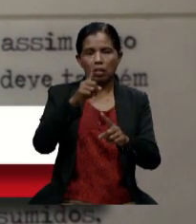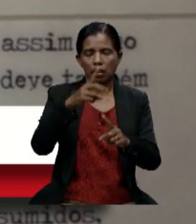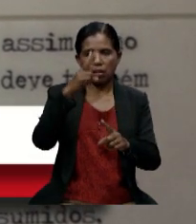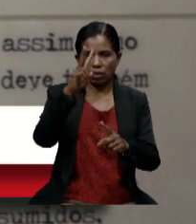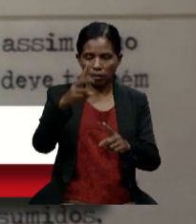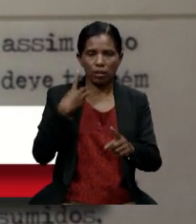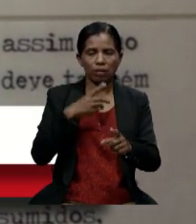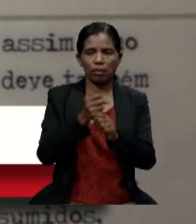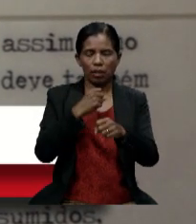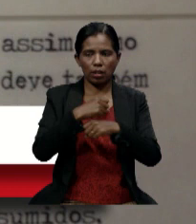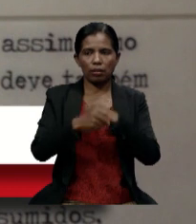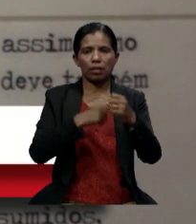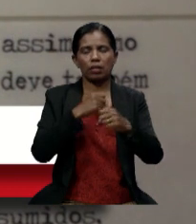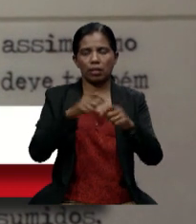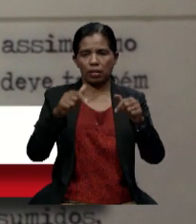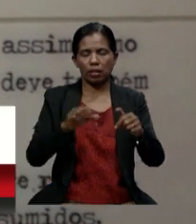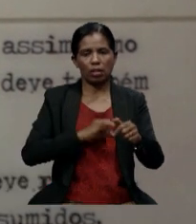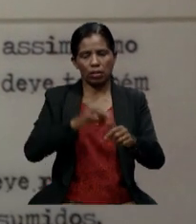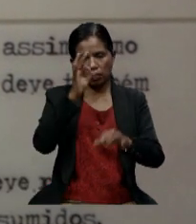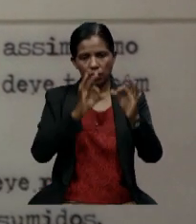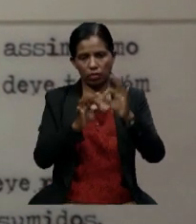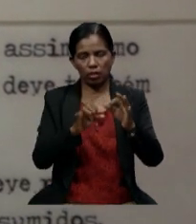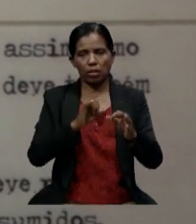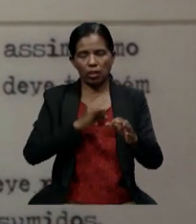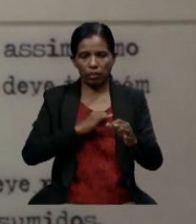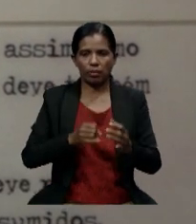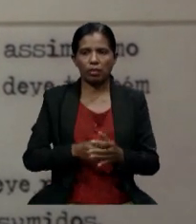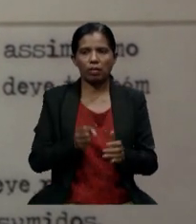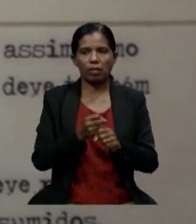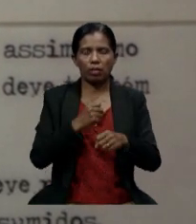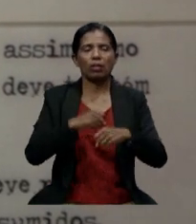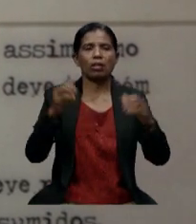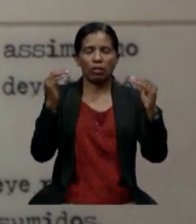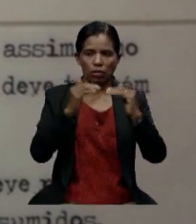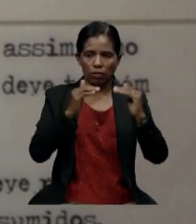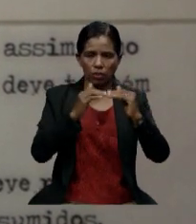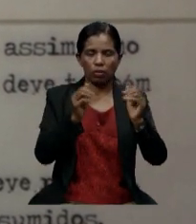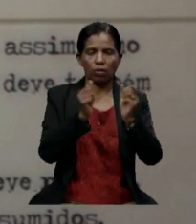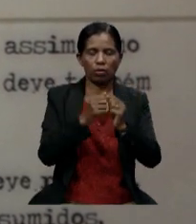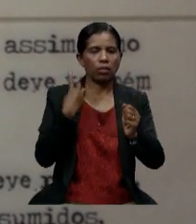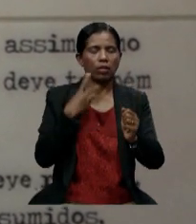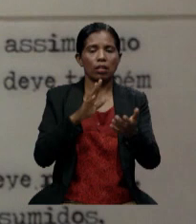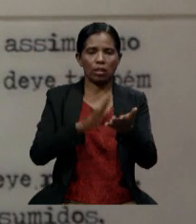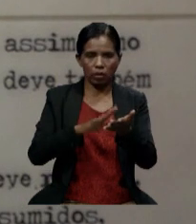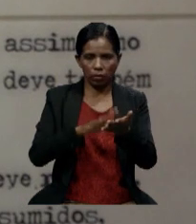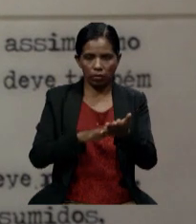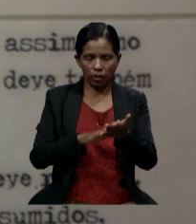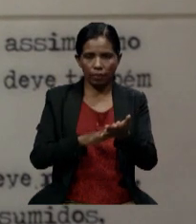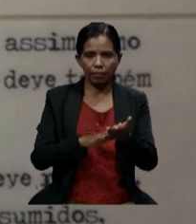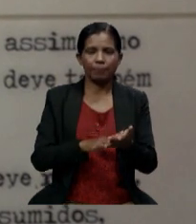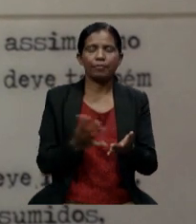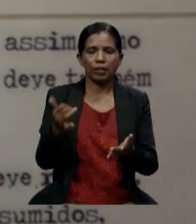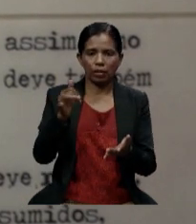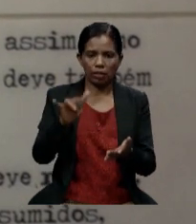inte bel halo realize tine inda ne aufiar tine inda ne ne be hau ko be halo no encontro ita nia be escola balu escola